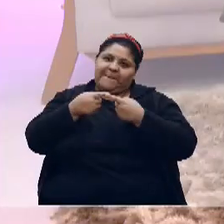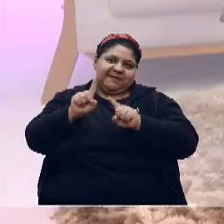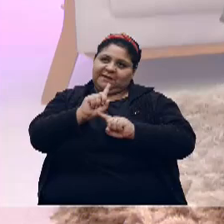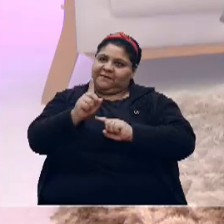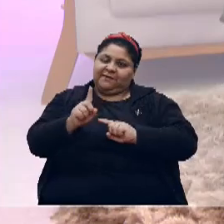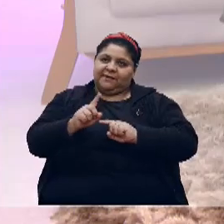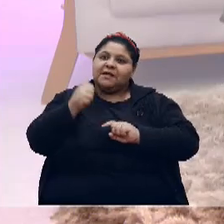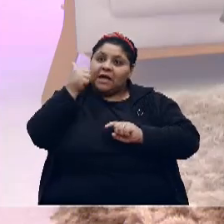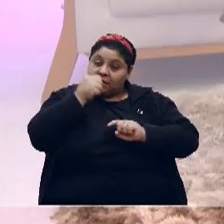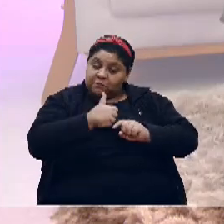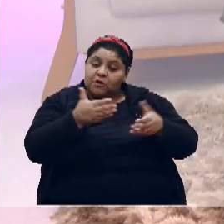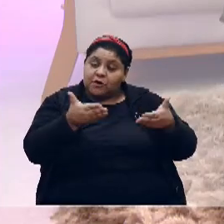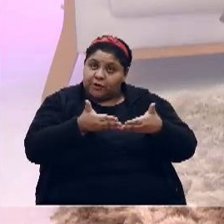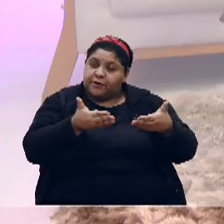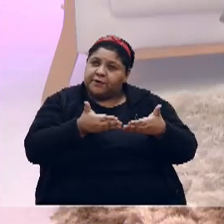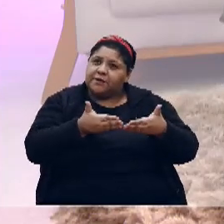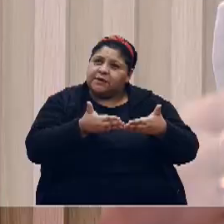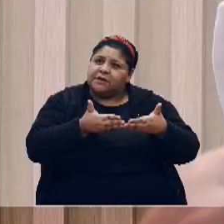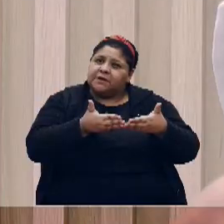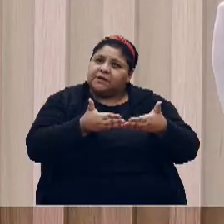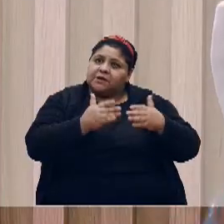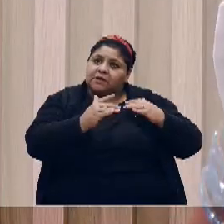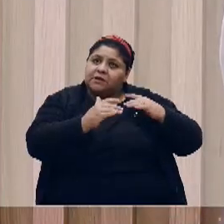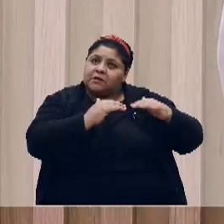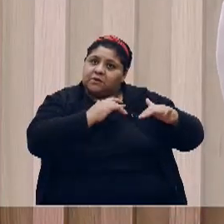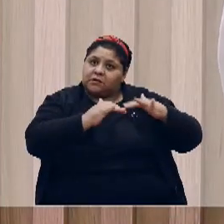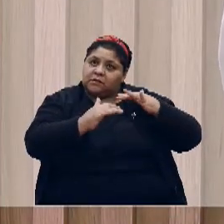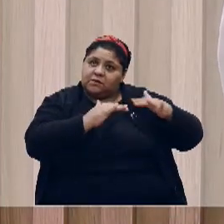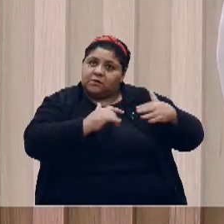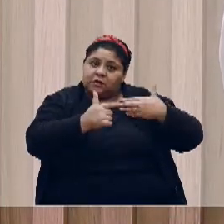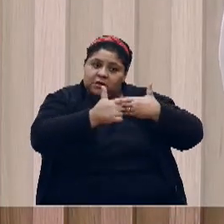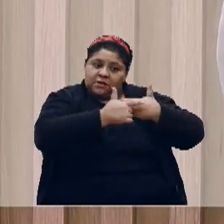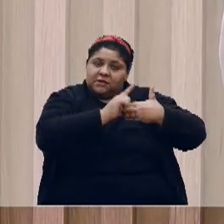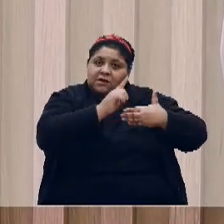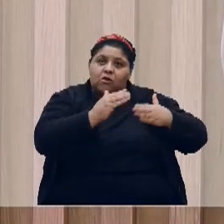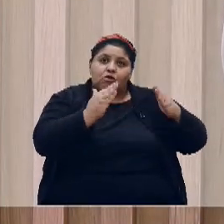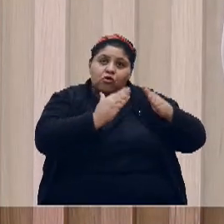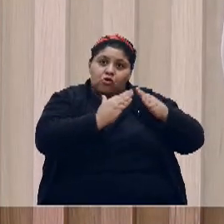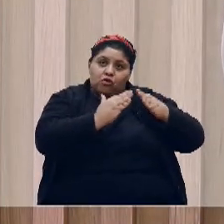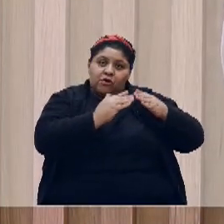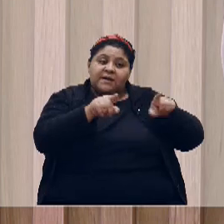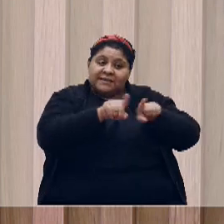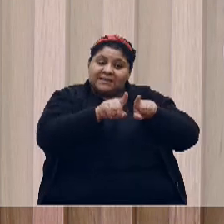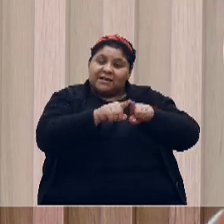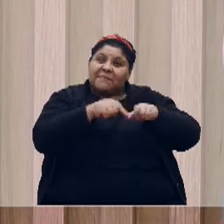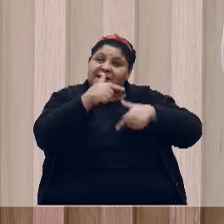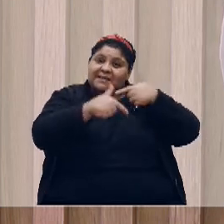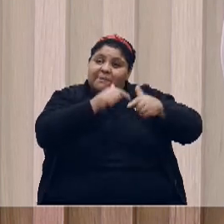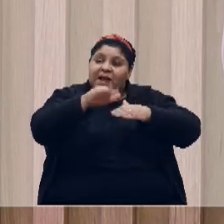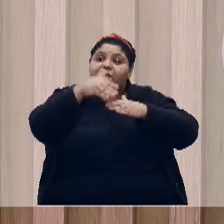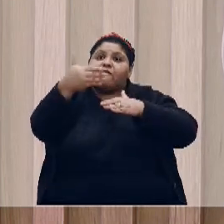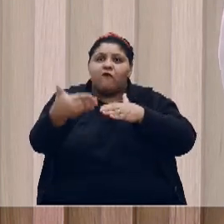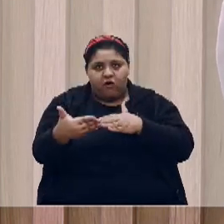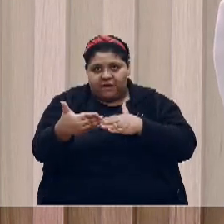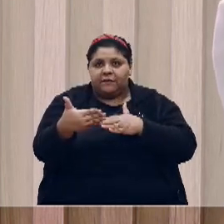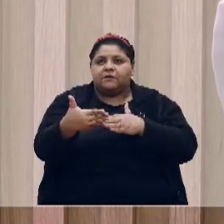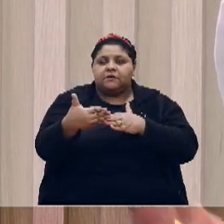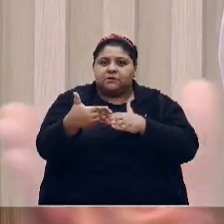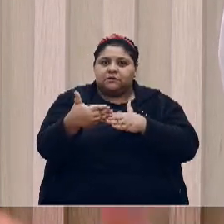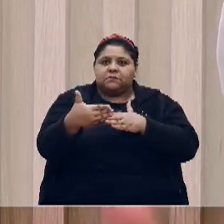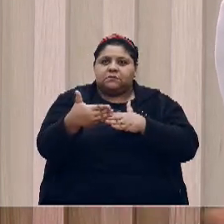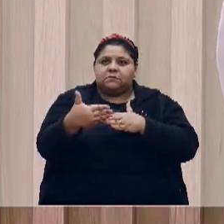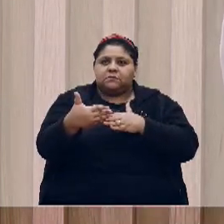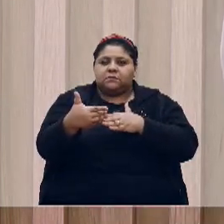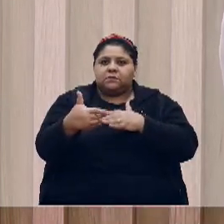porque as mulheres estão saindo, até por esse movimento, as mulheres saírem do papel de ser só dona de casa e também trabalharem, né? Então, para elas trabalharem, elas podem